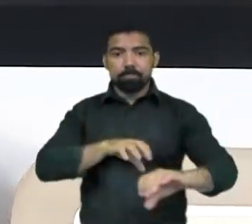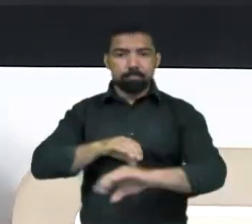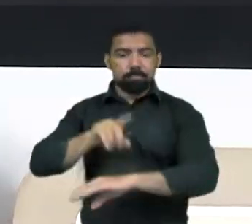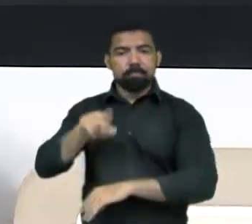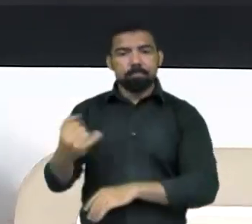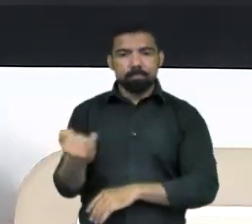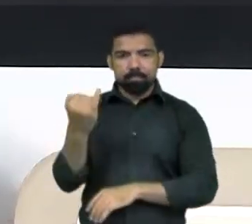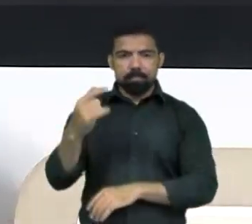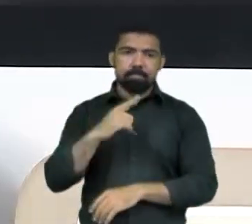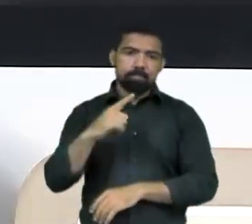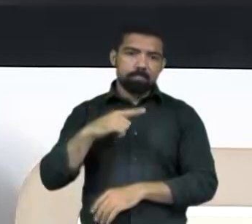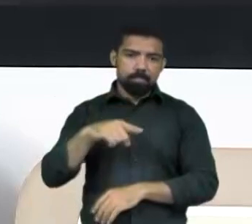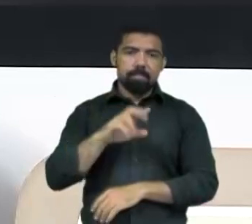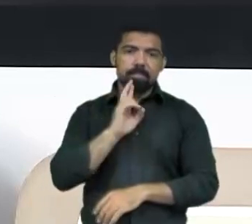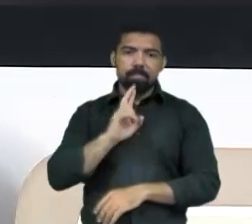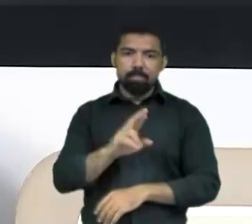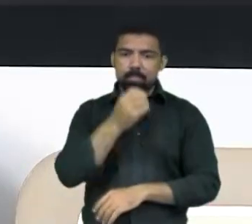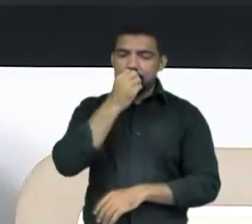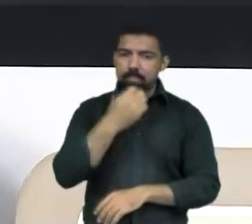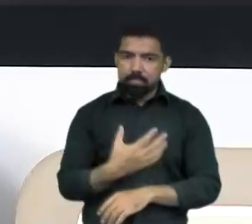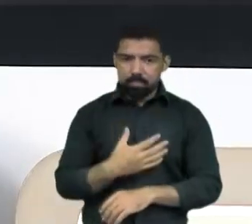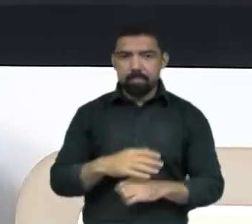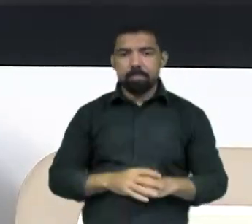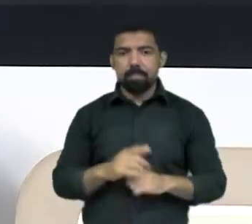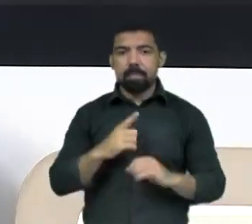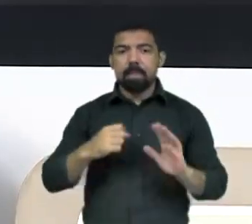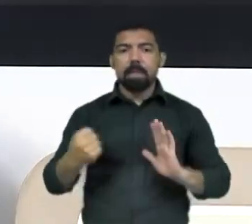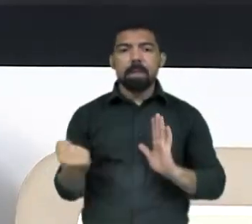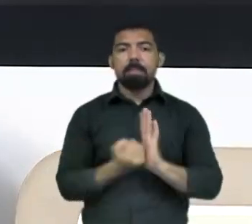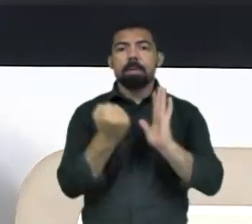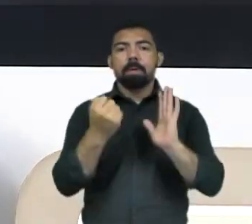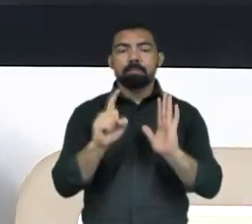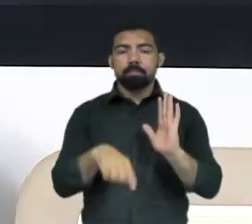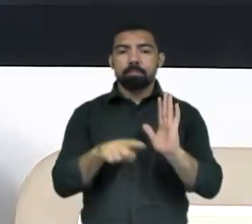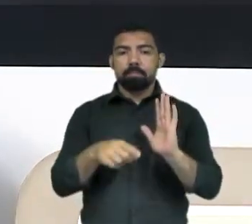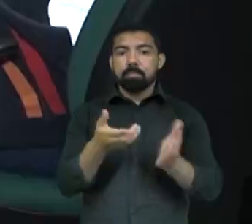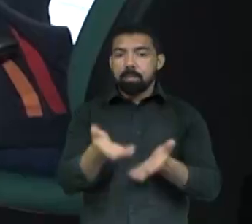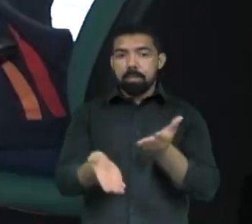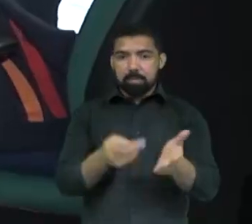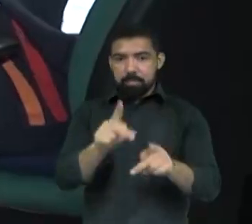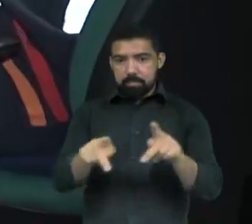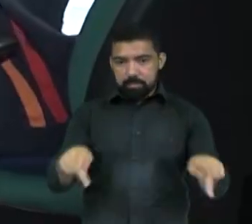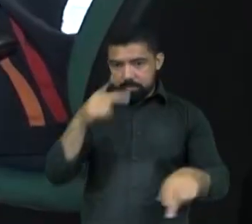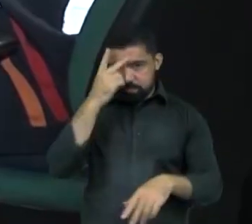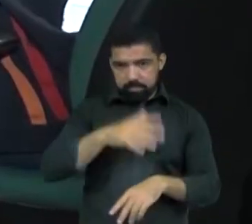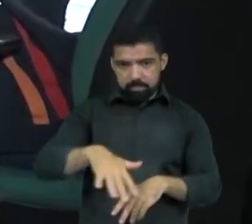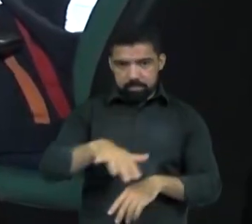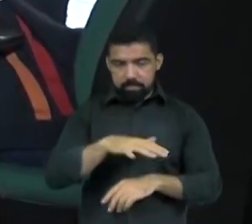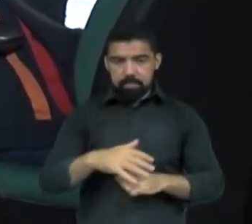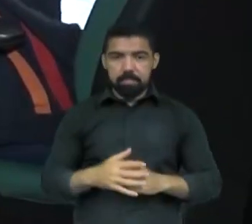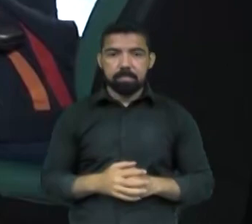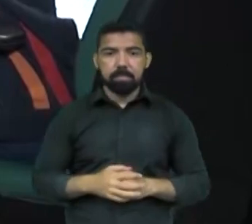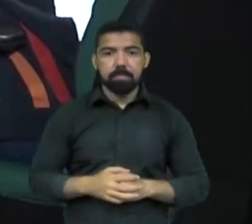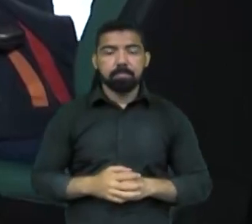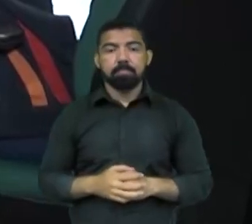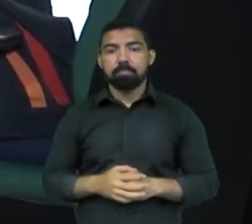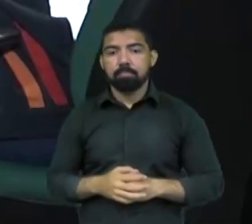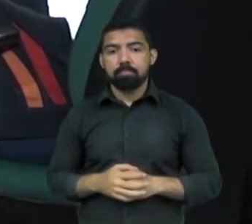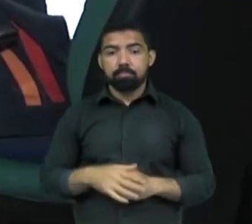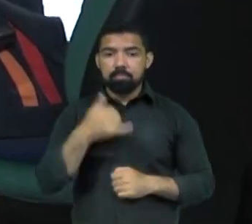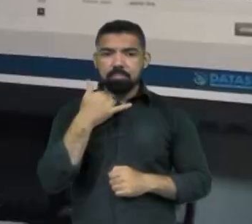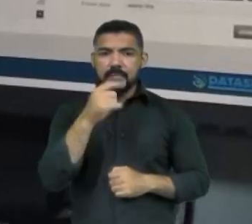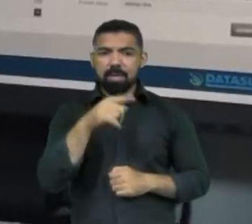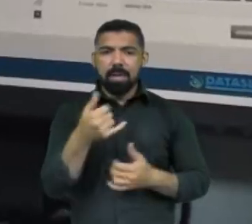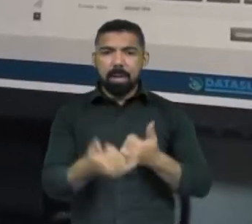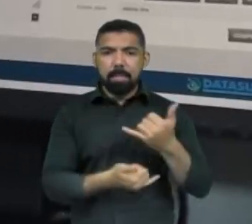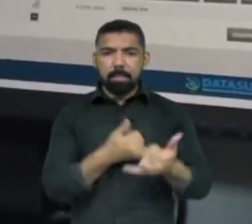foram fundamentais para esse resultado, que tem impacto no atendimento à população. trote telefônico é uma espécie de brincadeira feita por